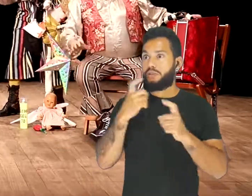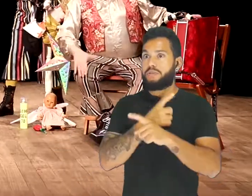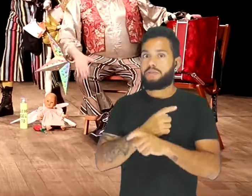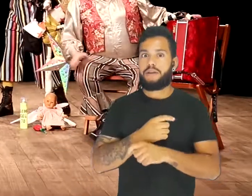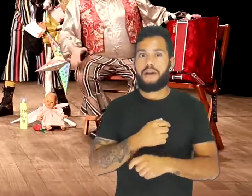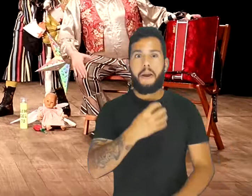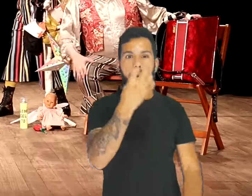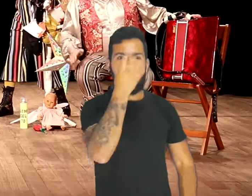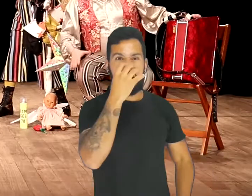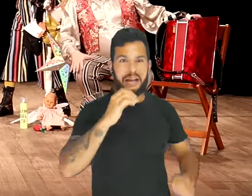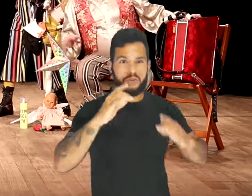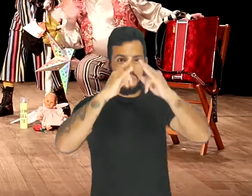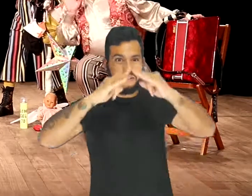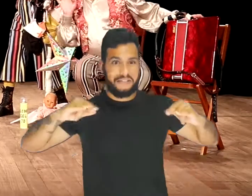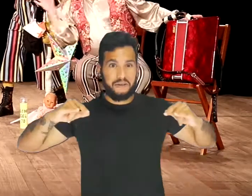Mas